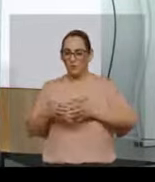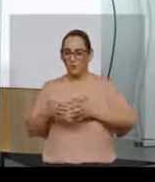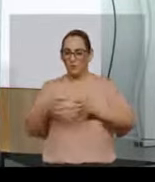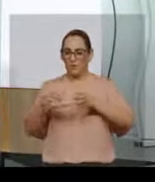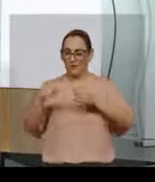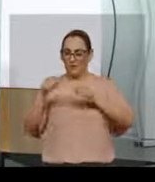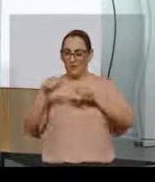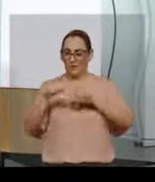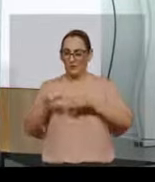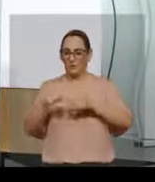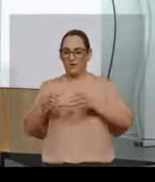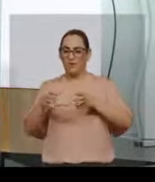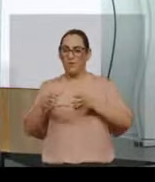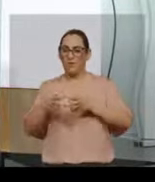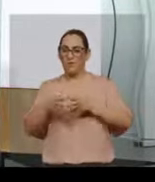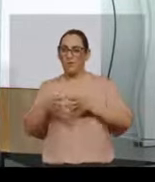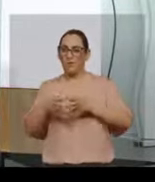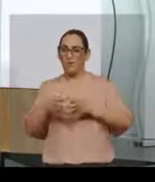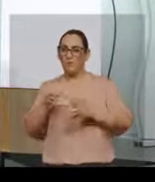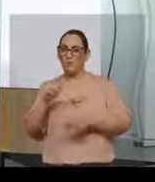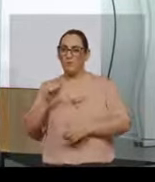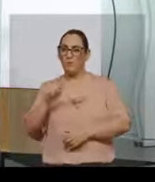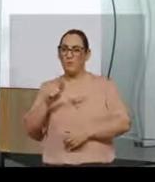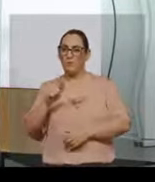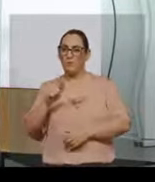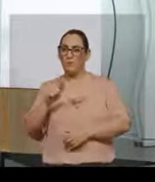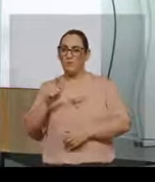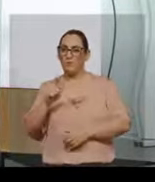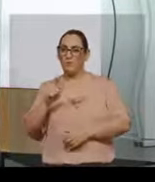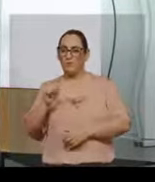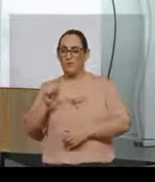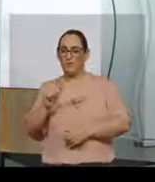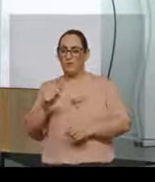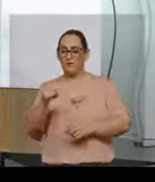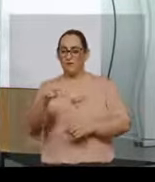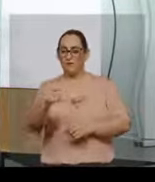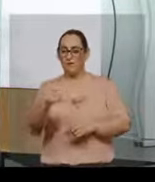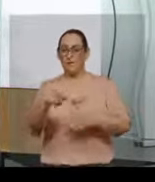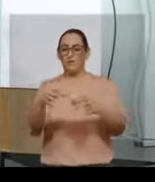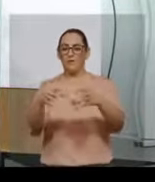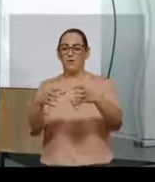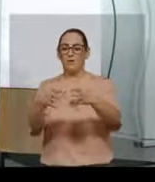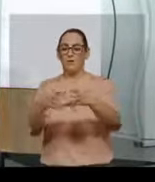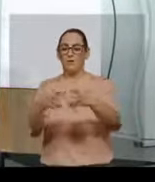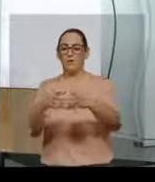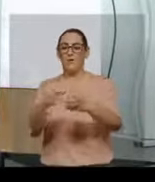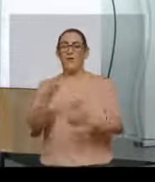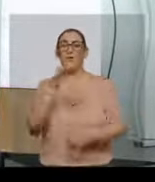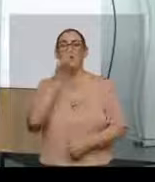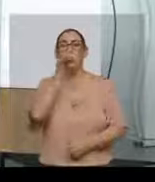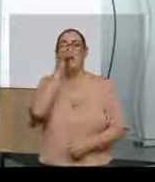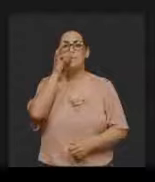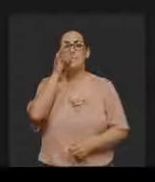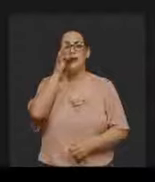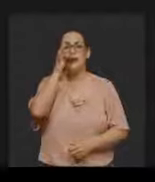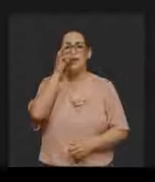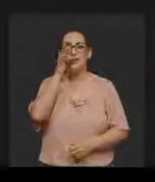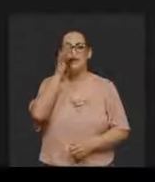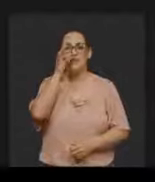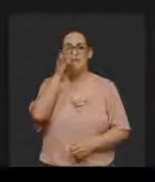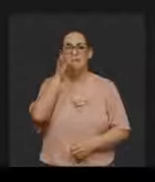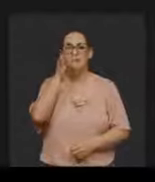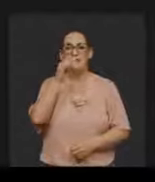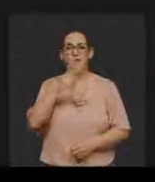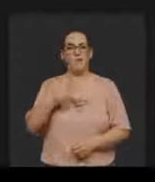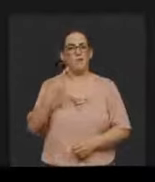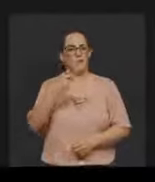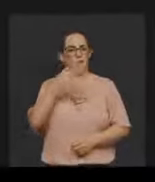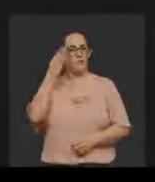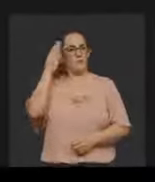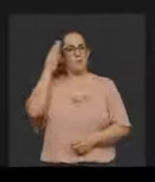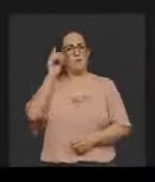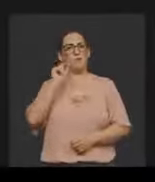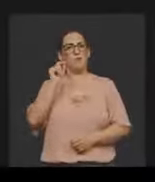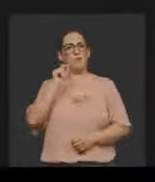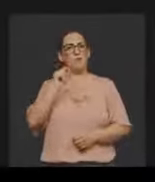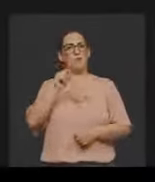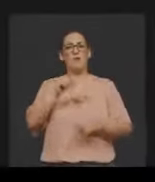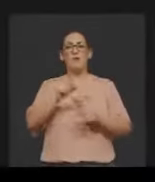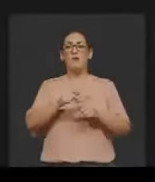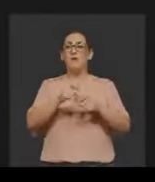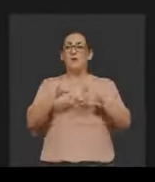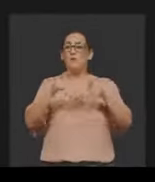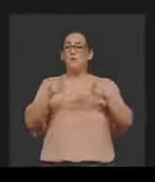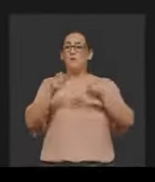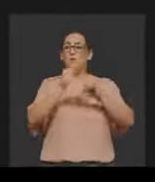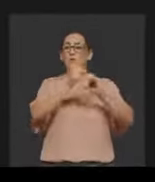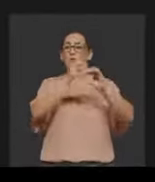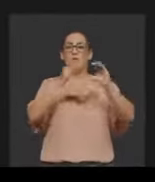então, dessas algas, das carales. Então, nós sabemos que a maioria das características que vão distinguir